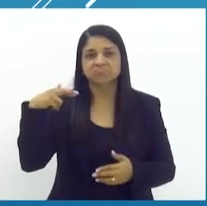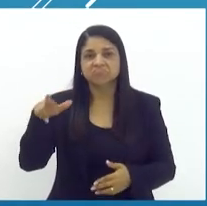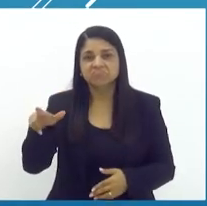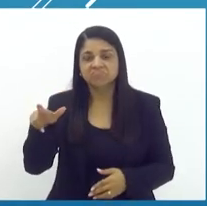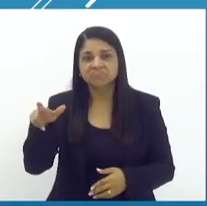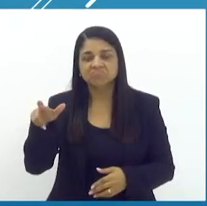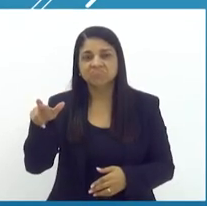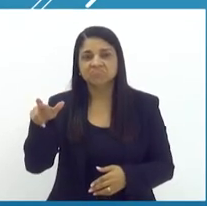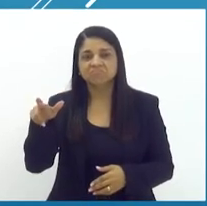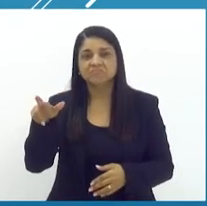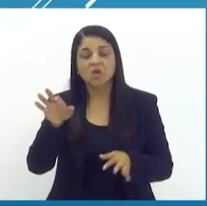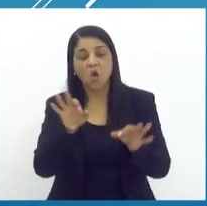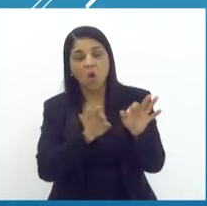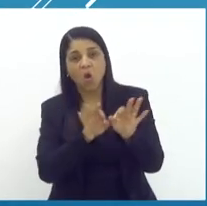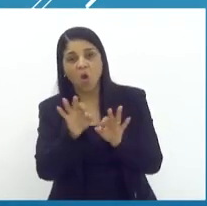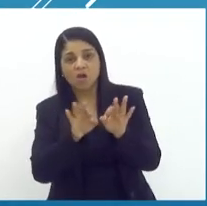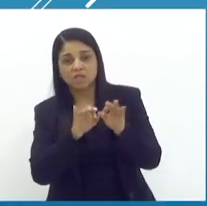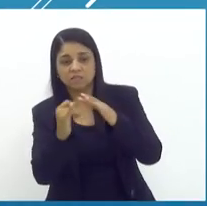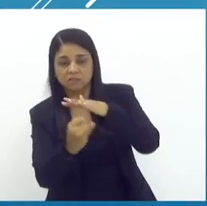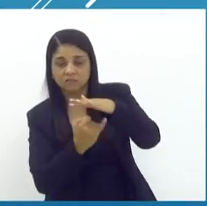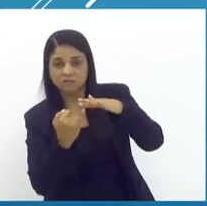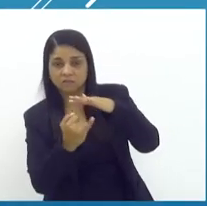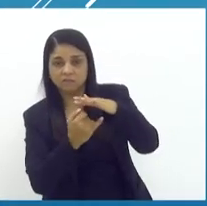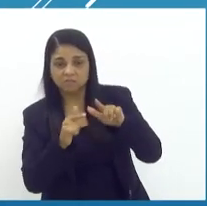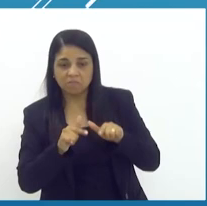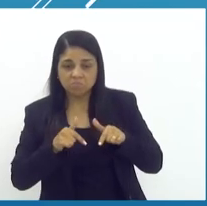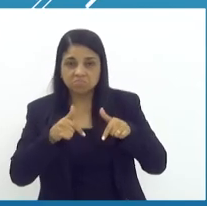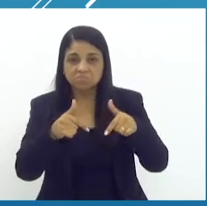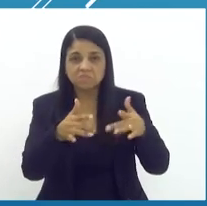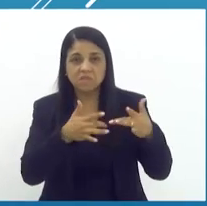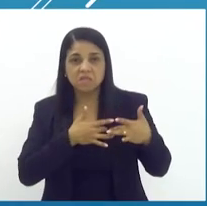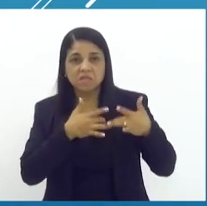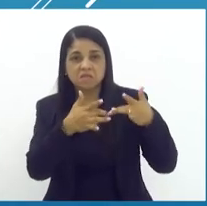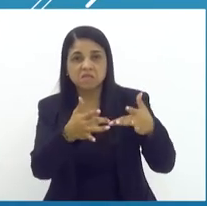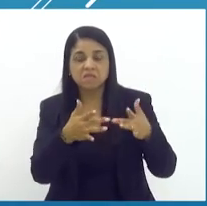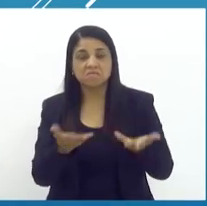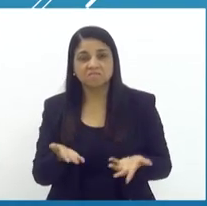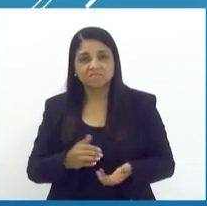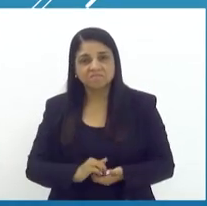incluindo sua Organizações assistenciais e beneficentes